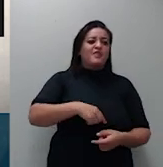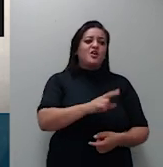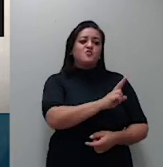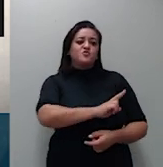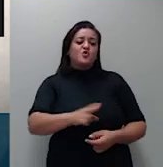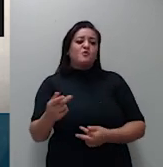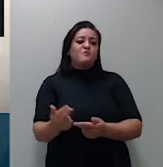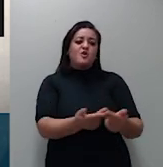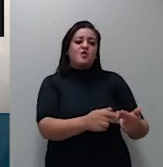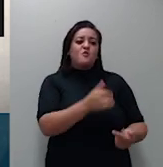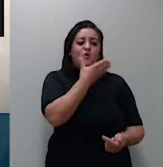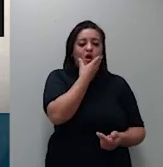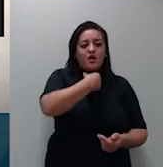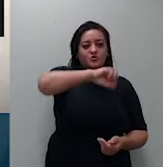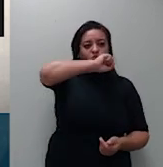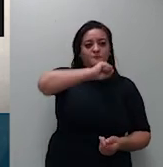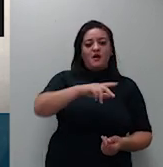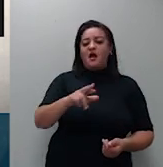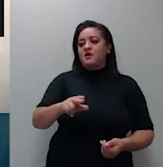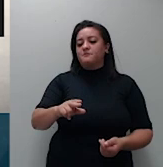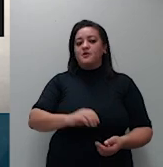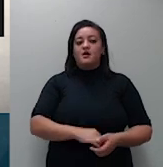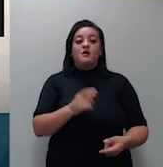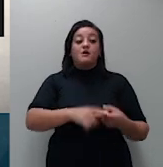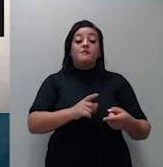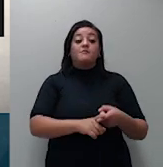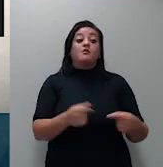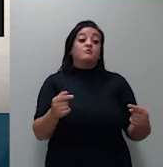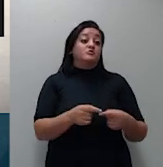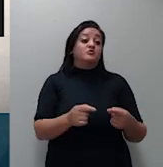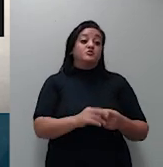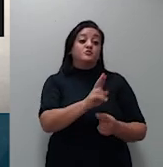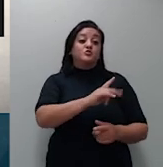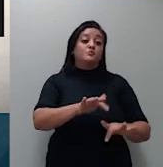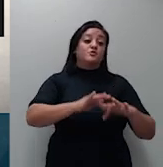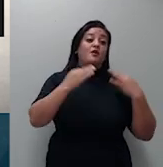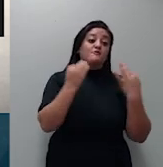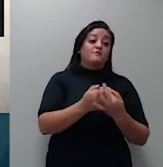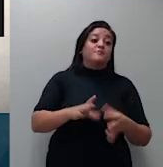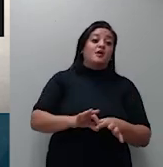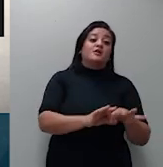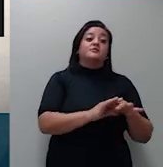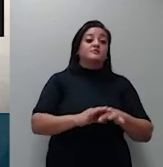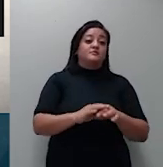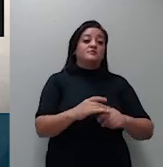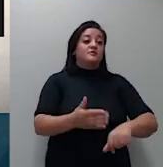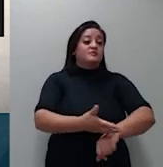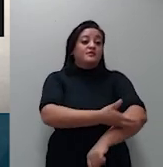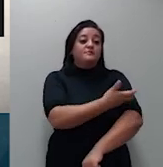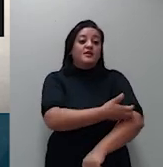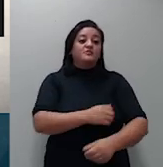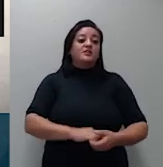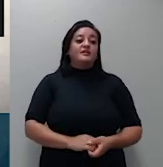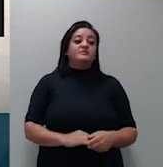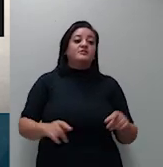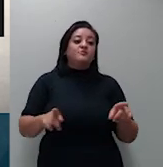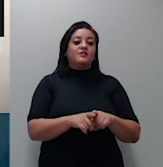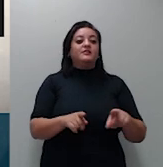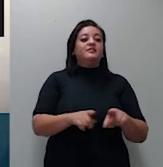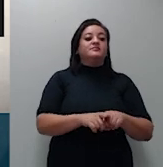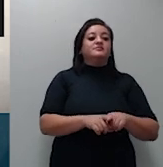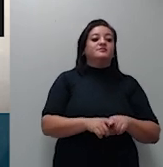de eventual irmão hoje não é a função do nome de família estreitar vínculos afetivos sobrenome tem a função primordial